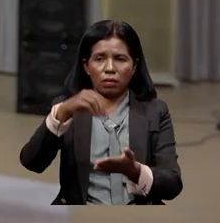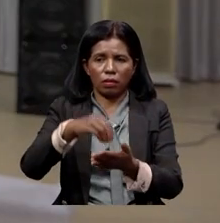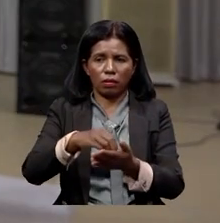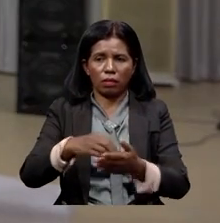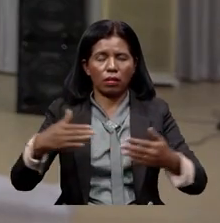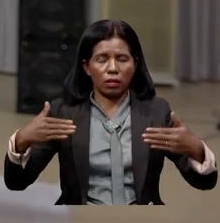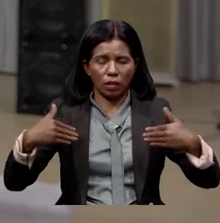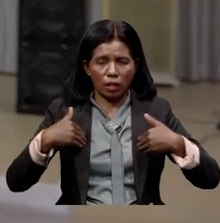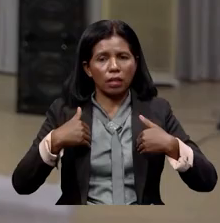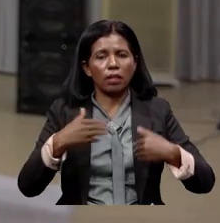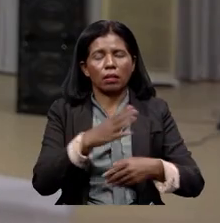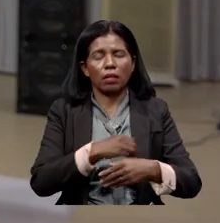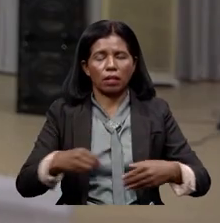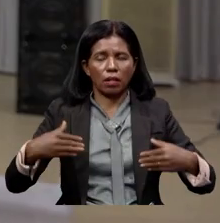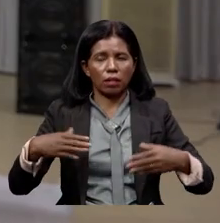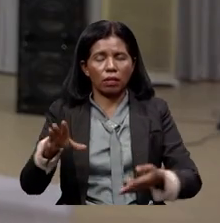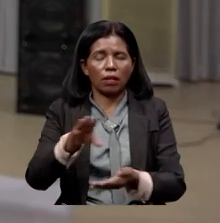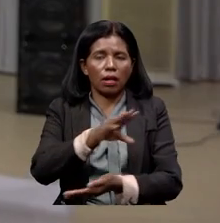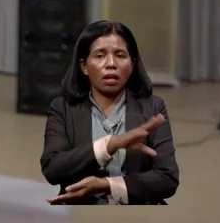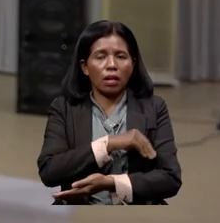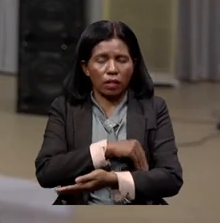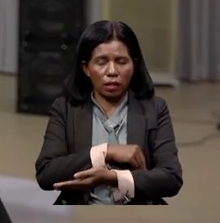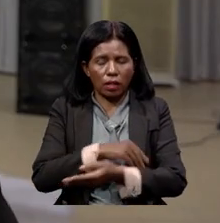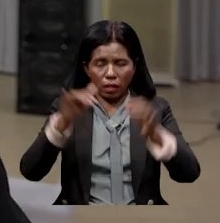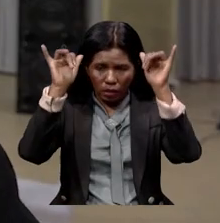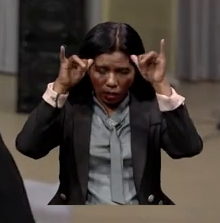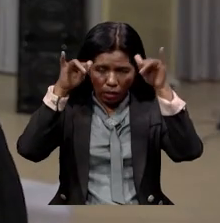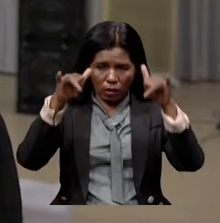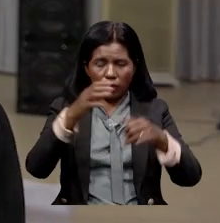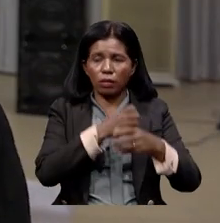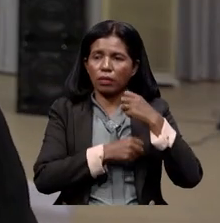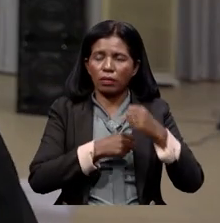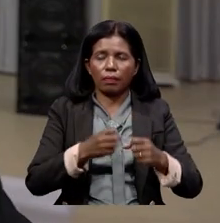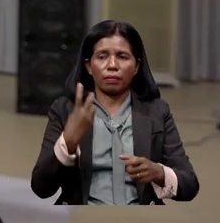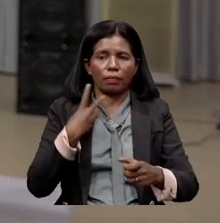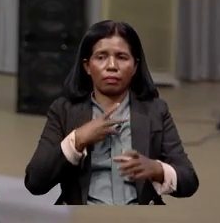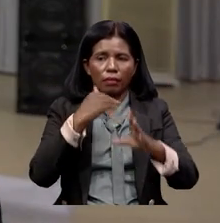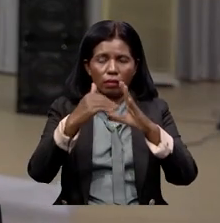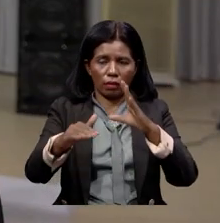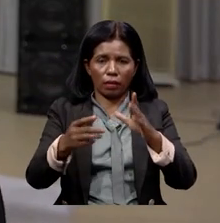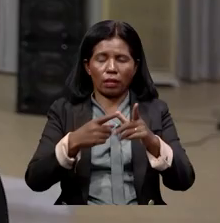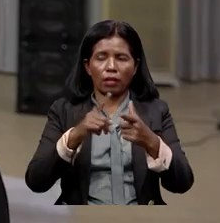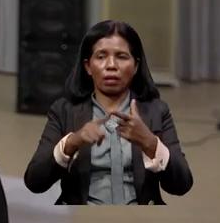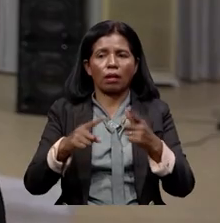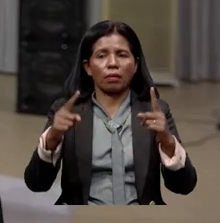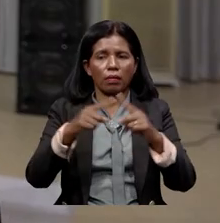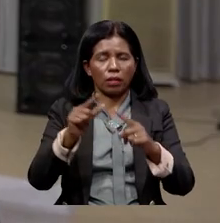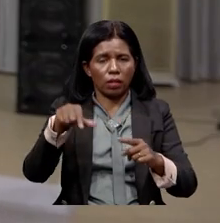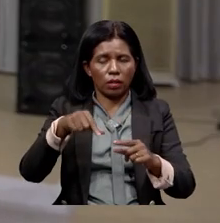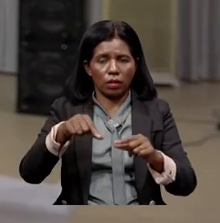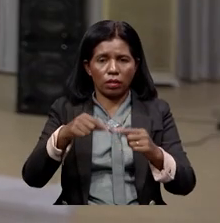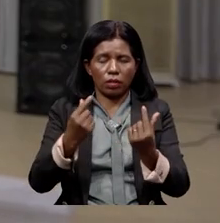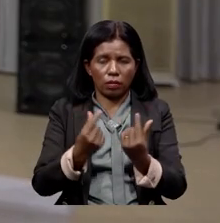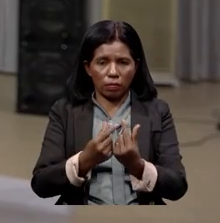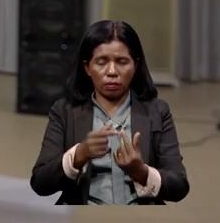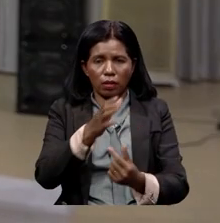karau susuben i mos ba transferencia ita halo transferencia ba itene grupo agricultor